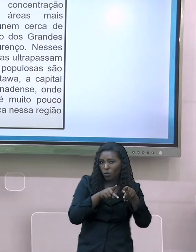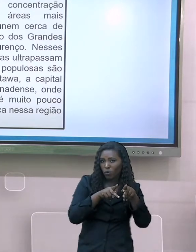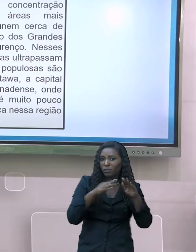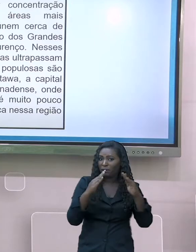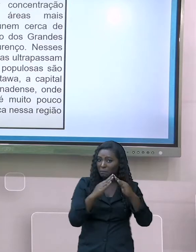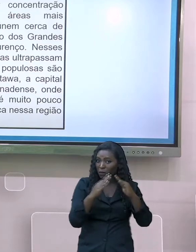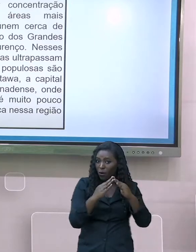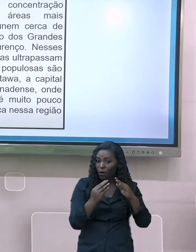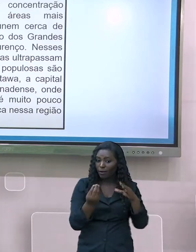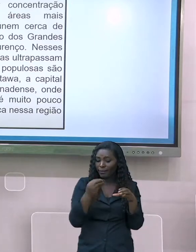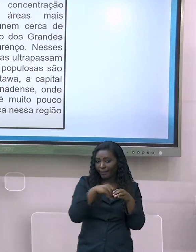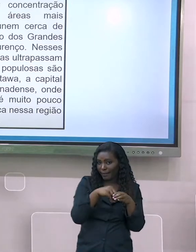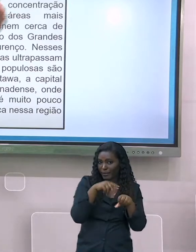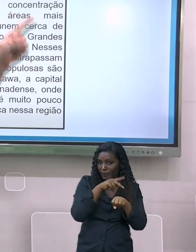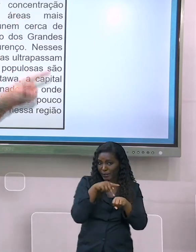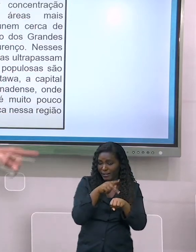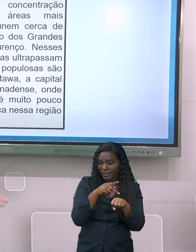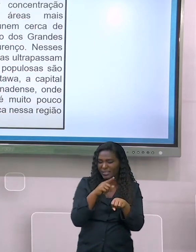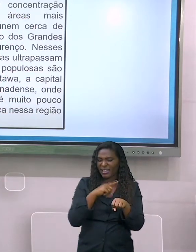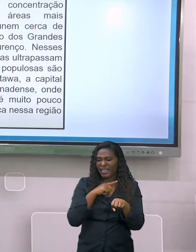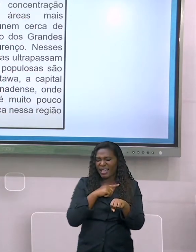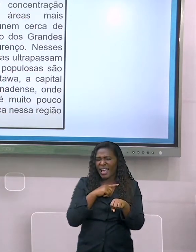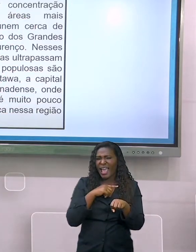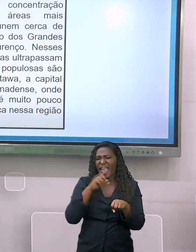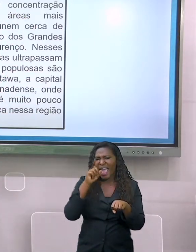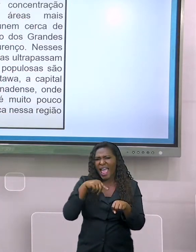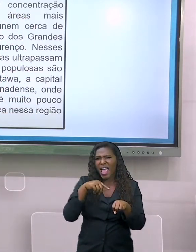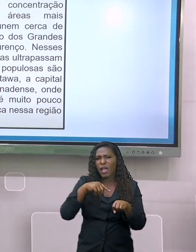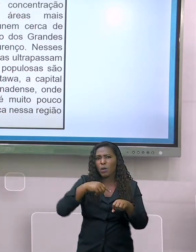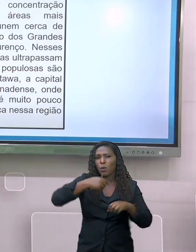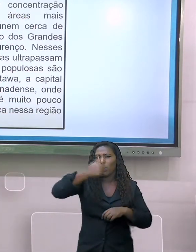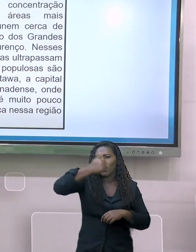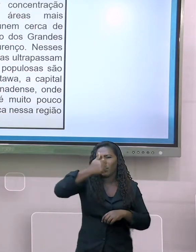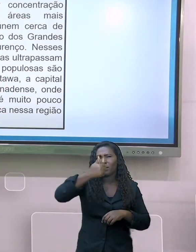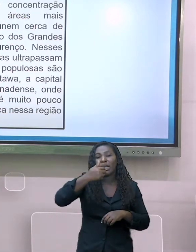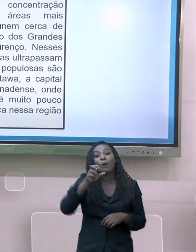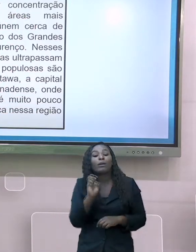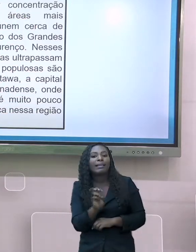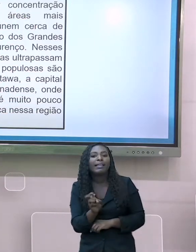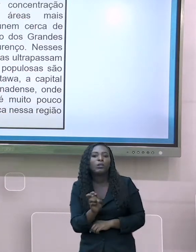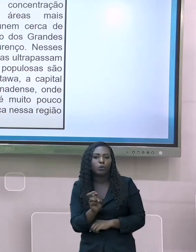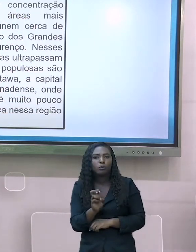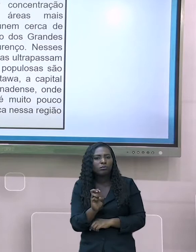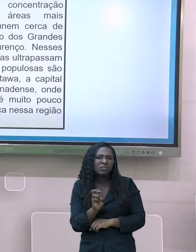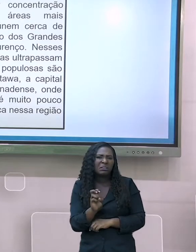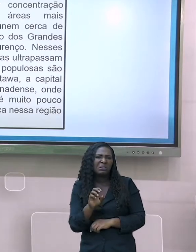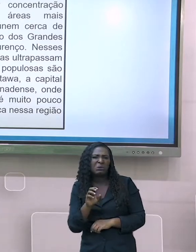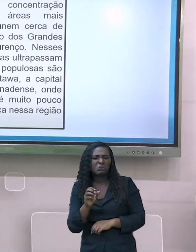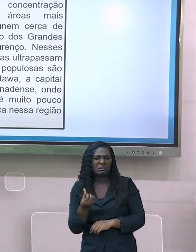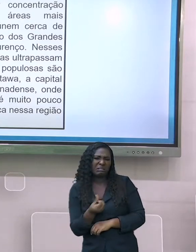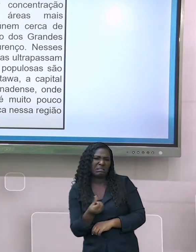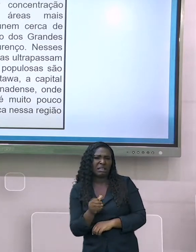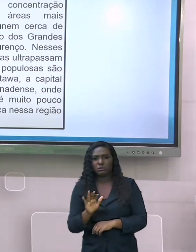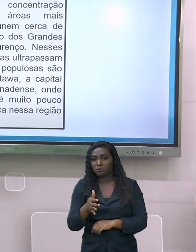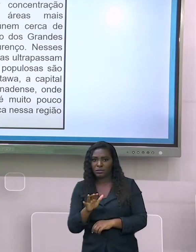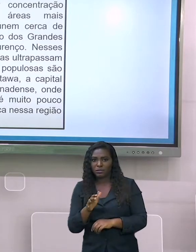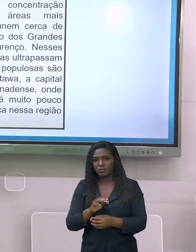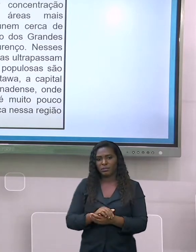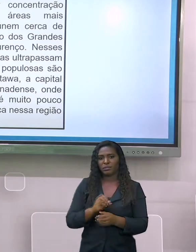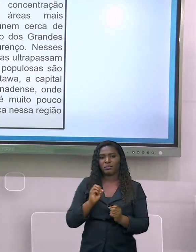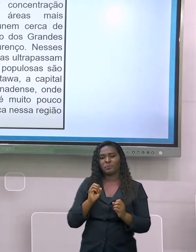Mas, quando eu falo a densidade demográfica do Brasil, é aproximadamente 23